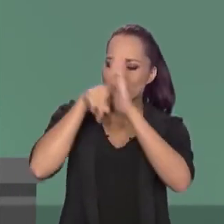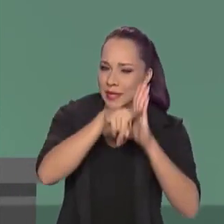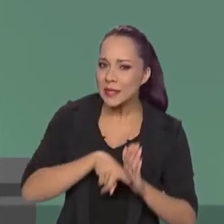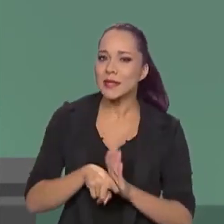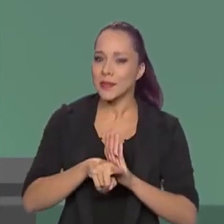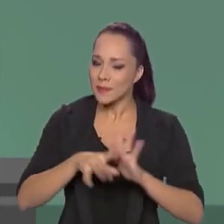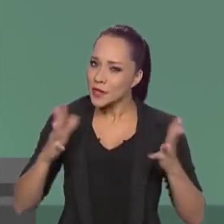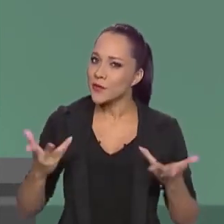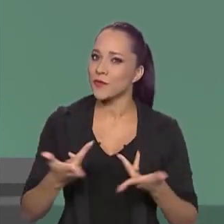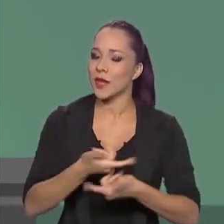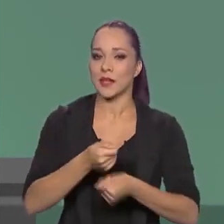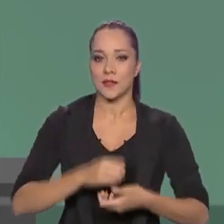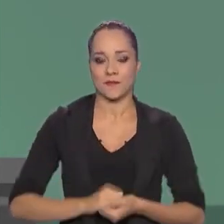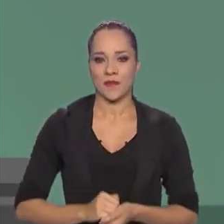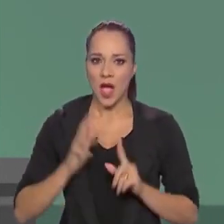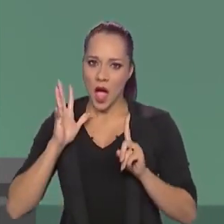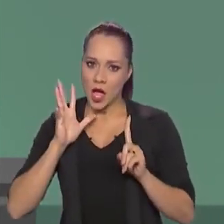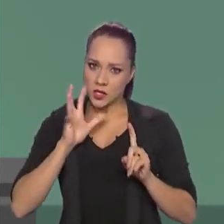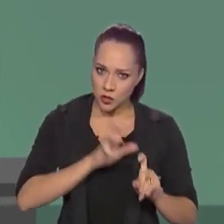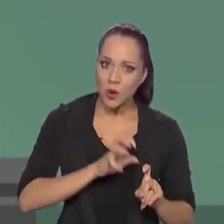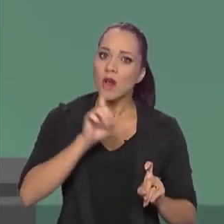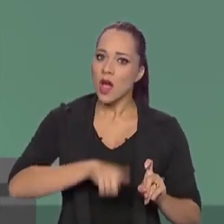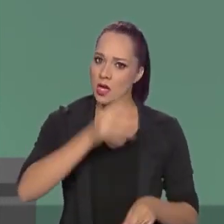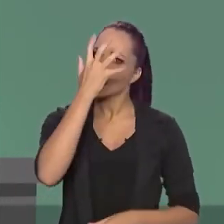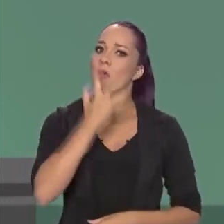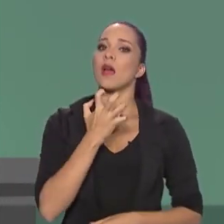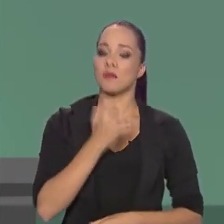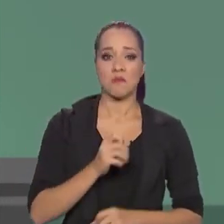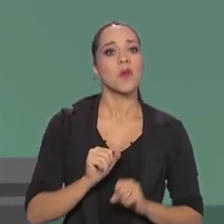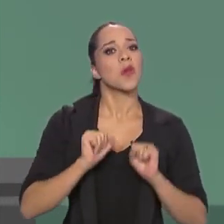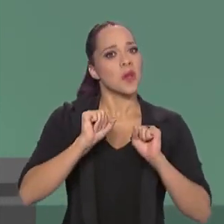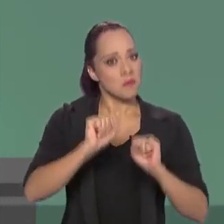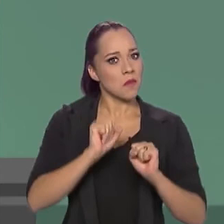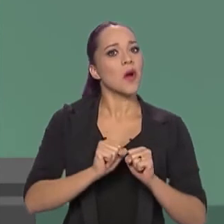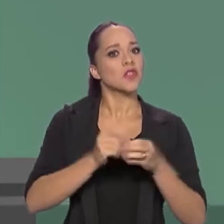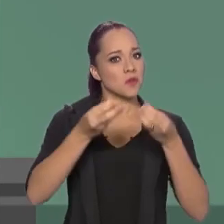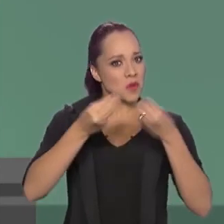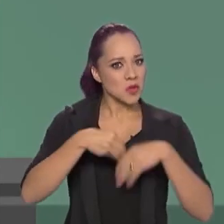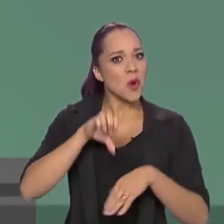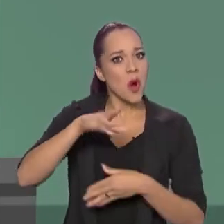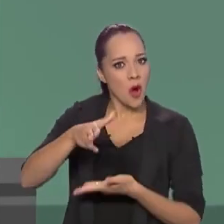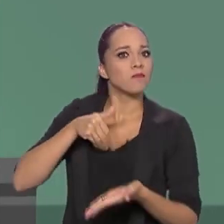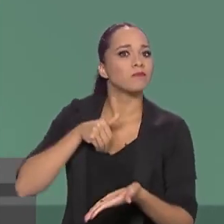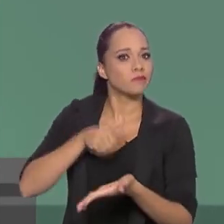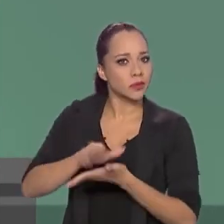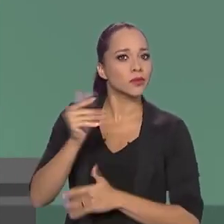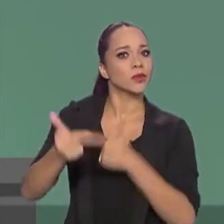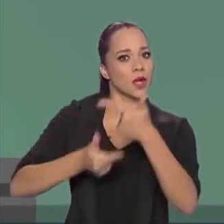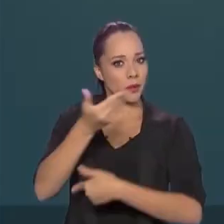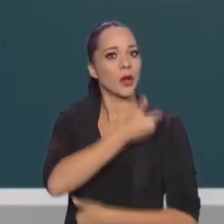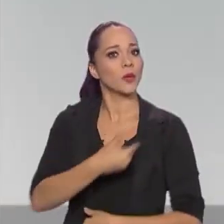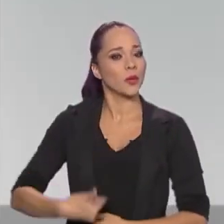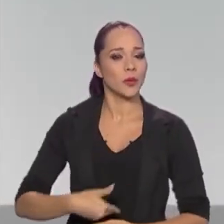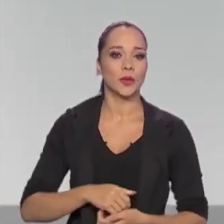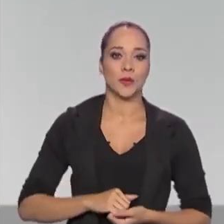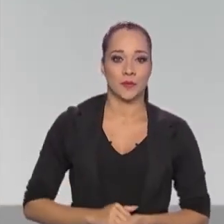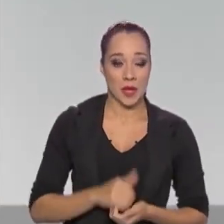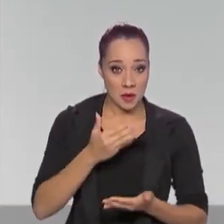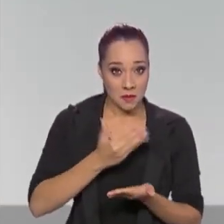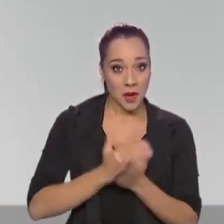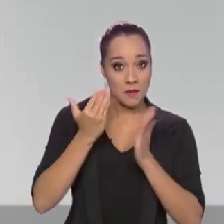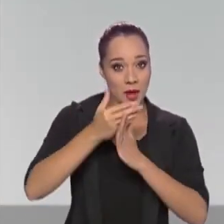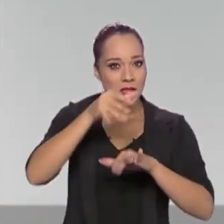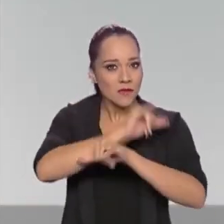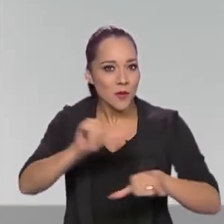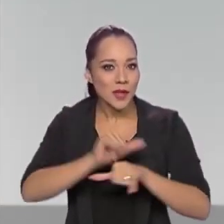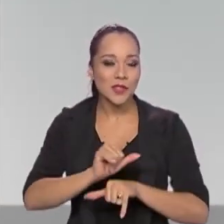mais eficaz. Assédio moral é sério e pode provocar a expulsão da carreira pública. Para mais